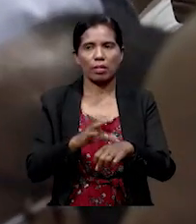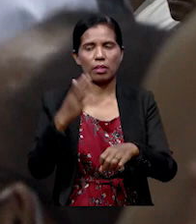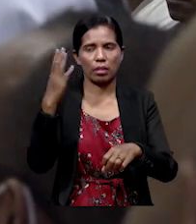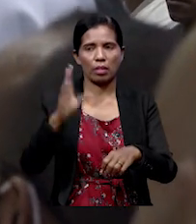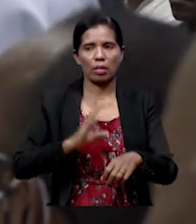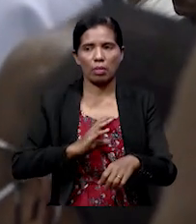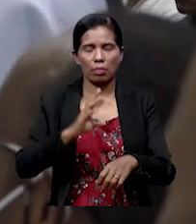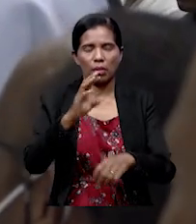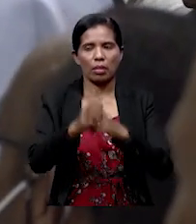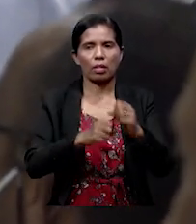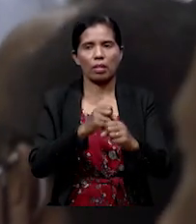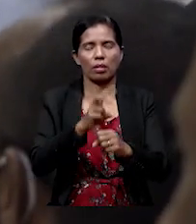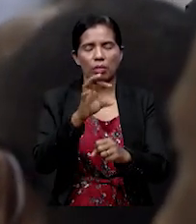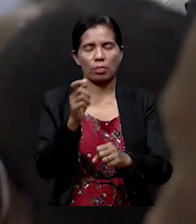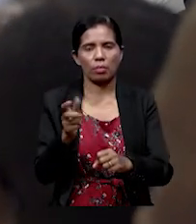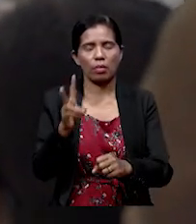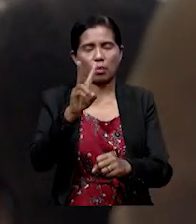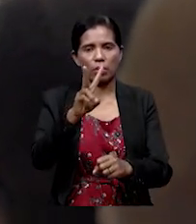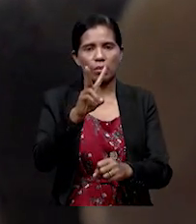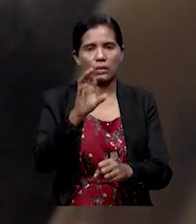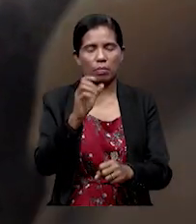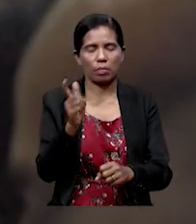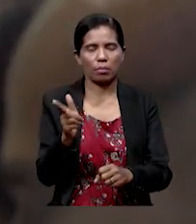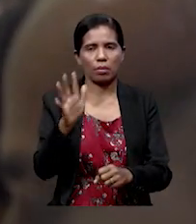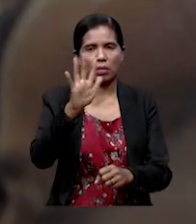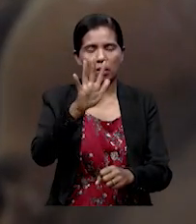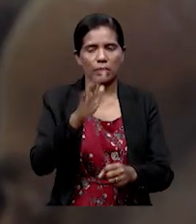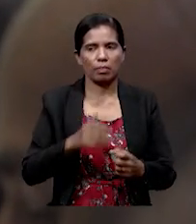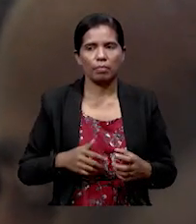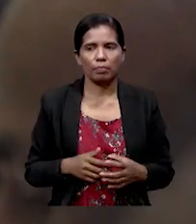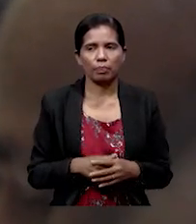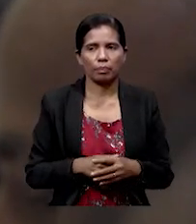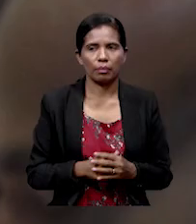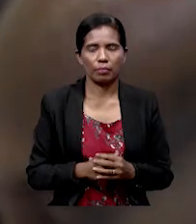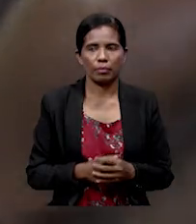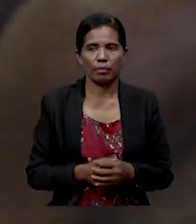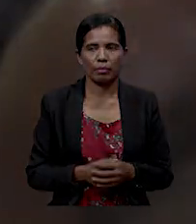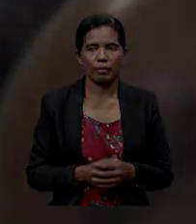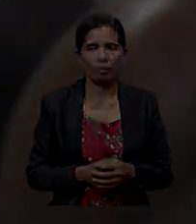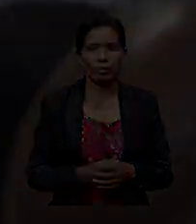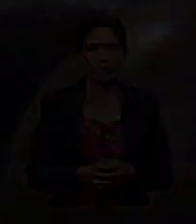Comoro, ba periodu tinang Riuroron Resin Rua, Riuroron Resin Lima. Almeida dos Santos, Jaime dos Santos, GMN.